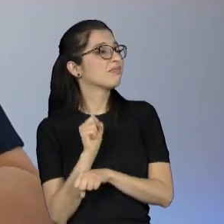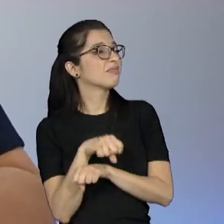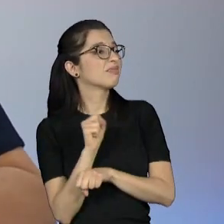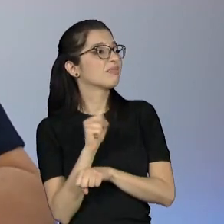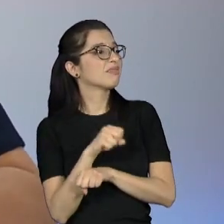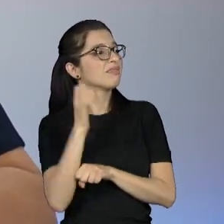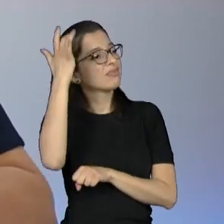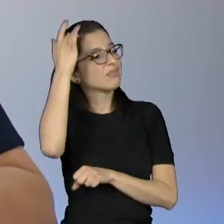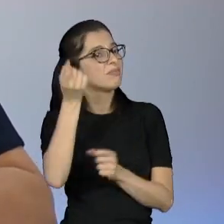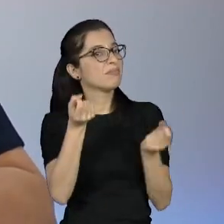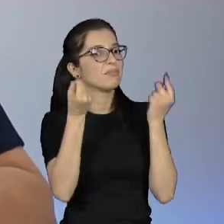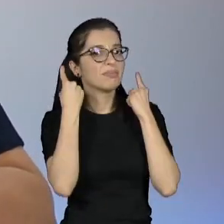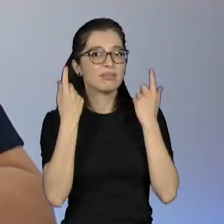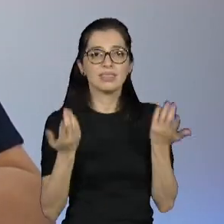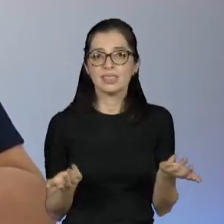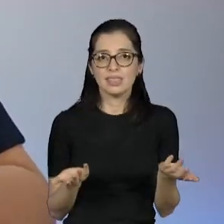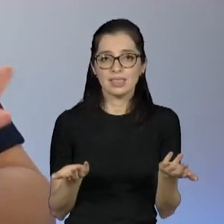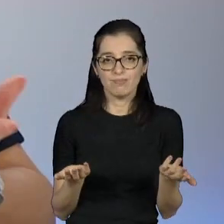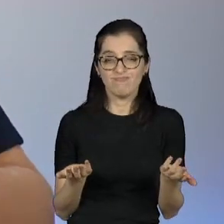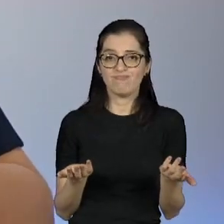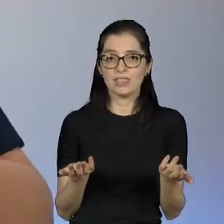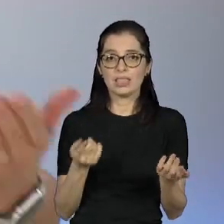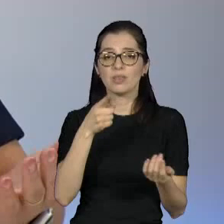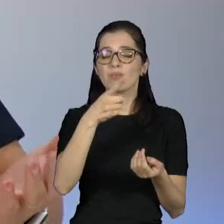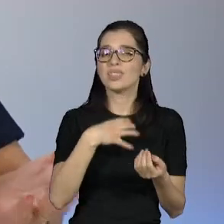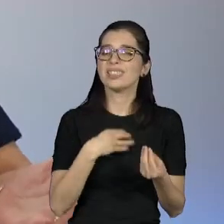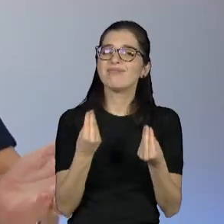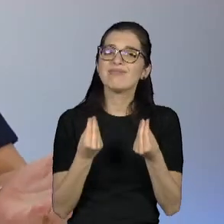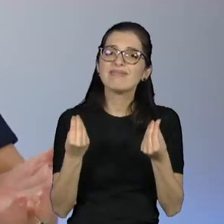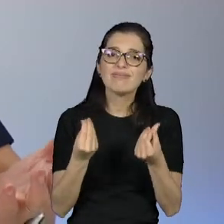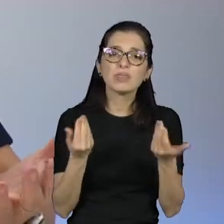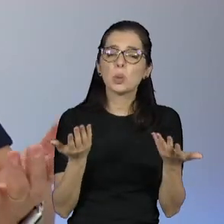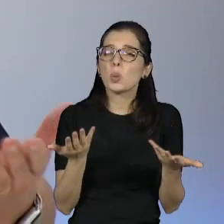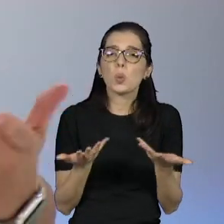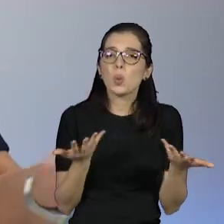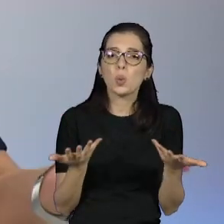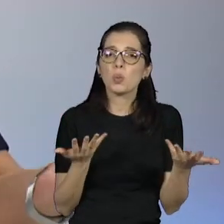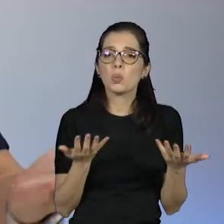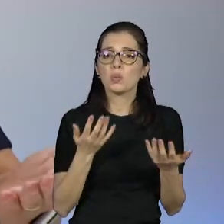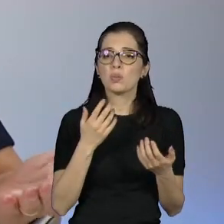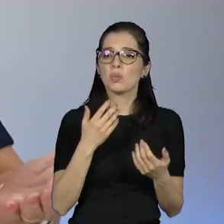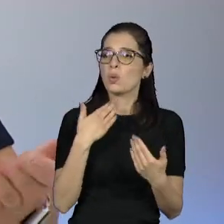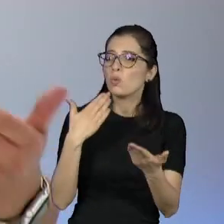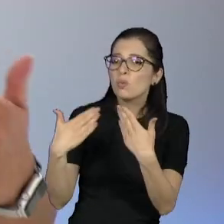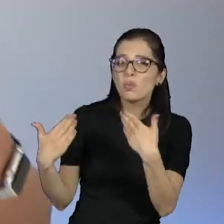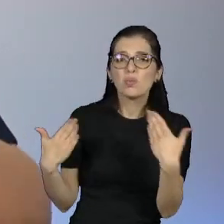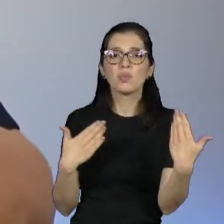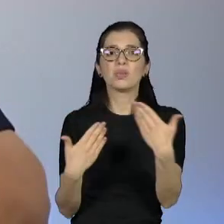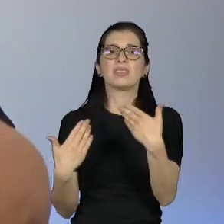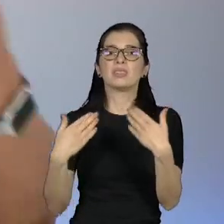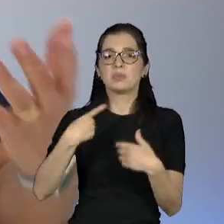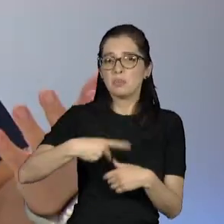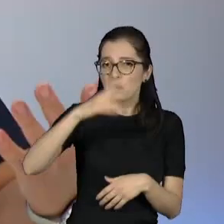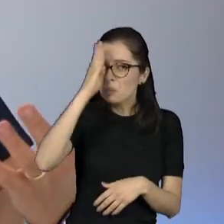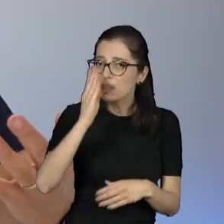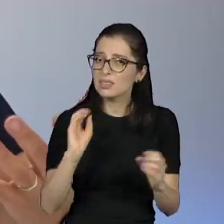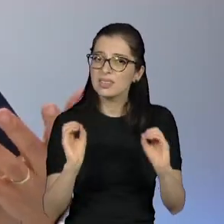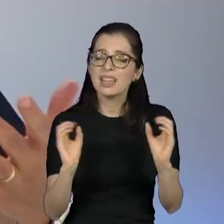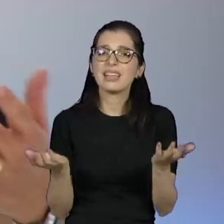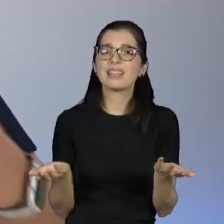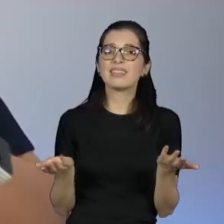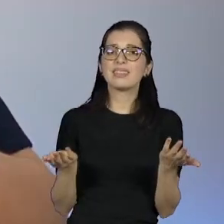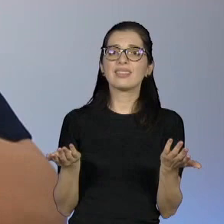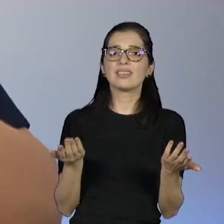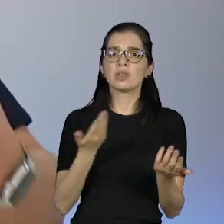dá uma sensação de que não há espaço pra diálogo no Brasil, por exemplo, com o governo, né, pensando num